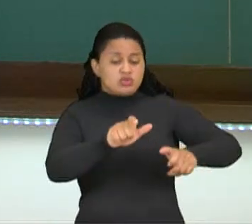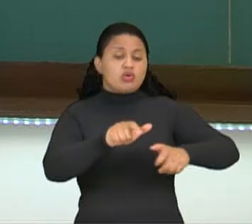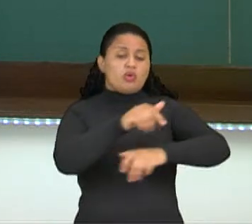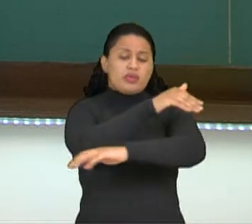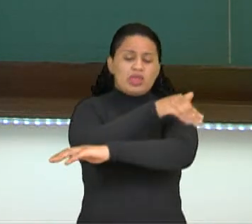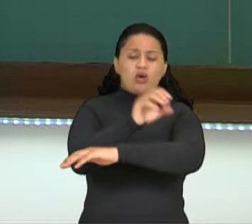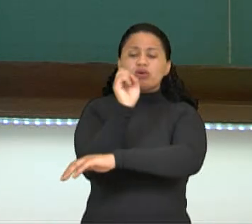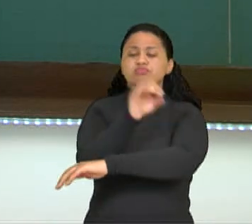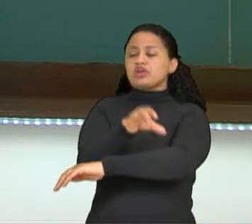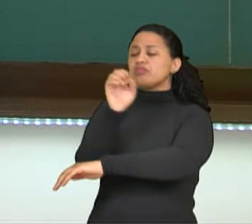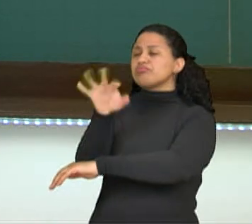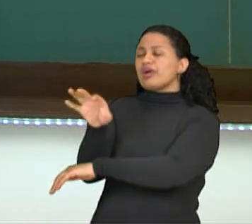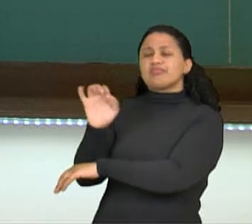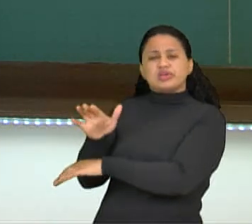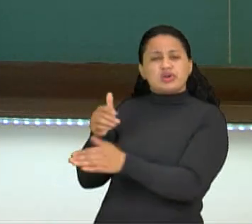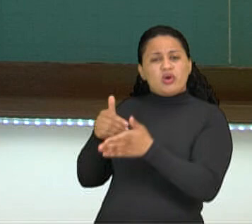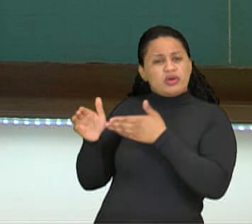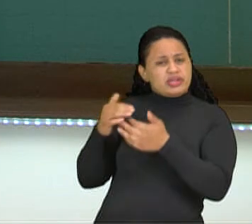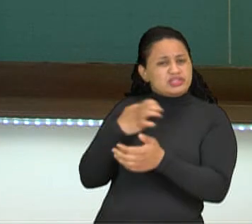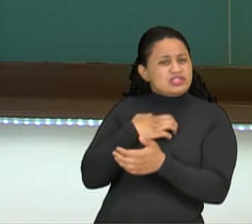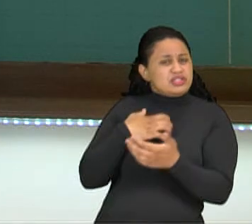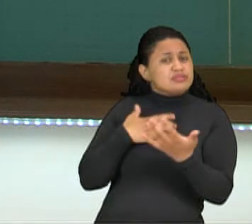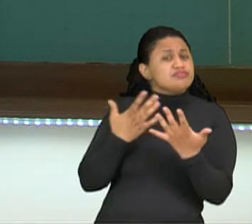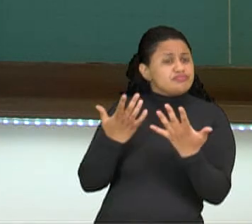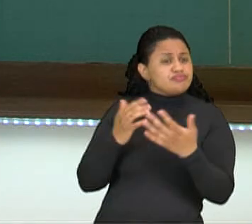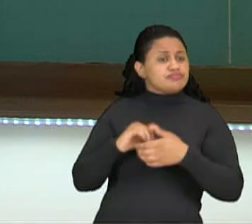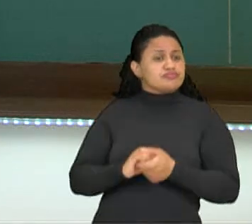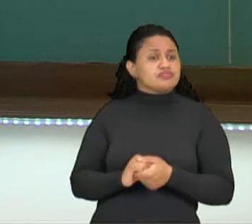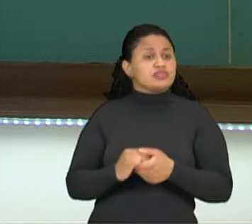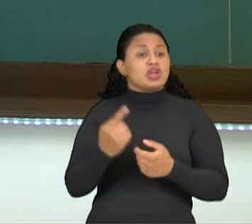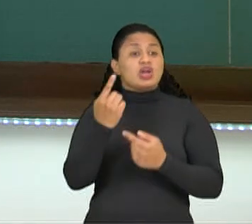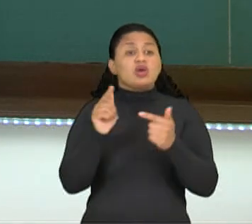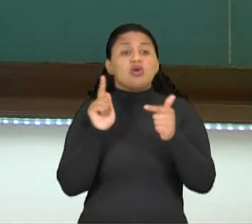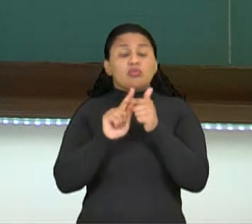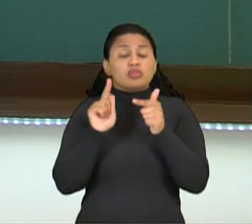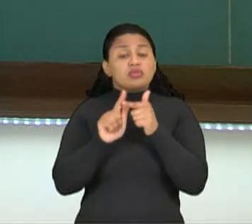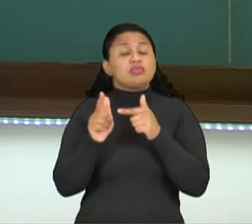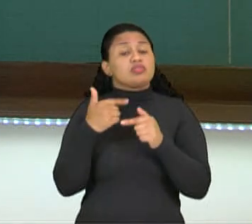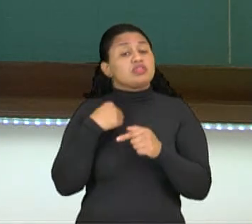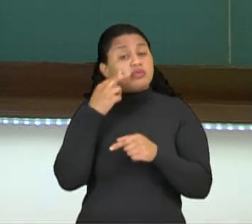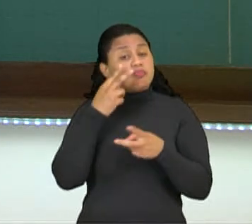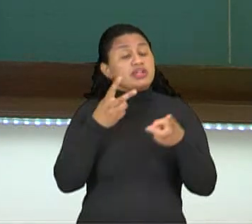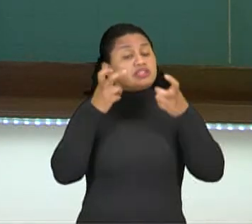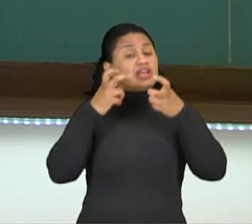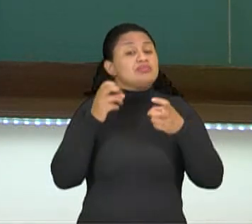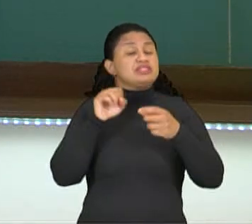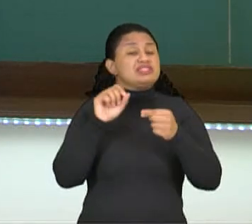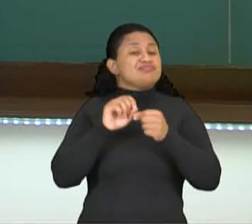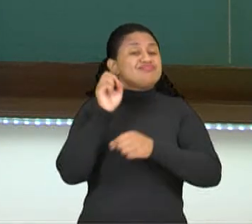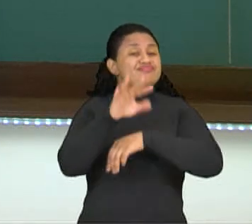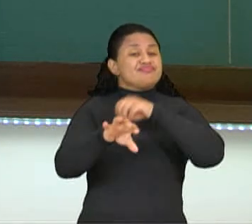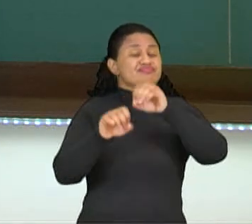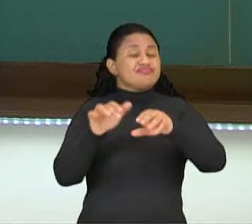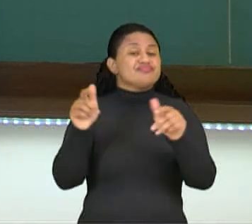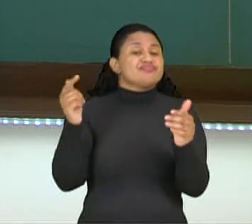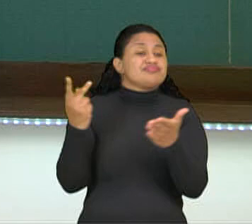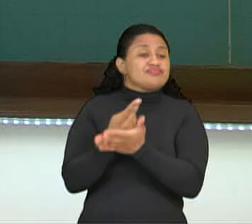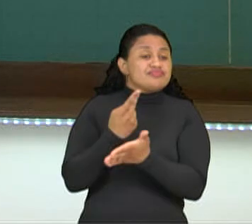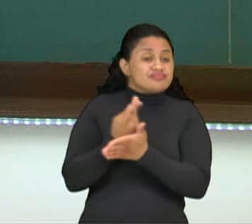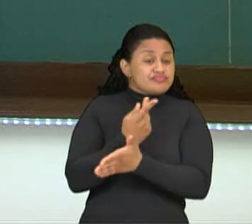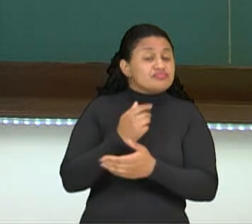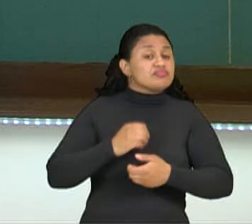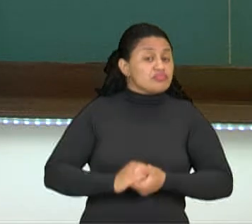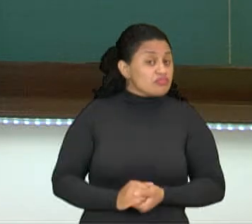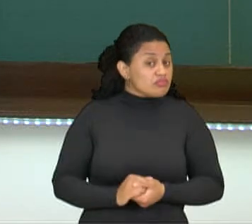descartando o lixo na rua? E que problemas você vê nesse descarte inapropriado? Pois é, nós temos